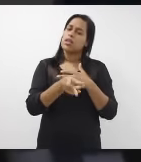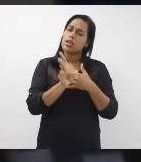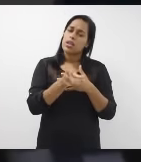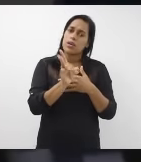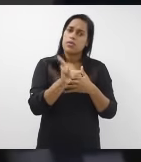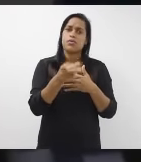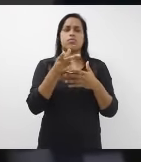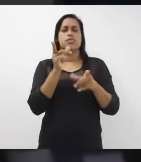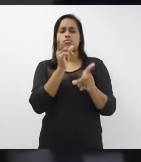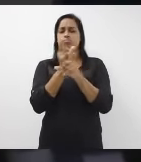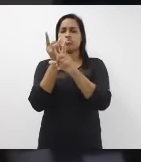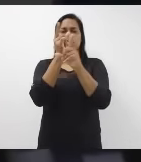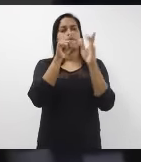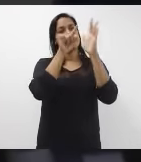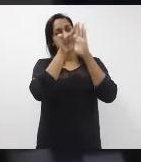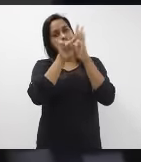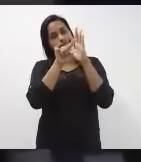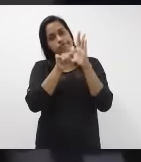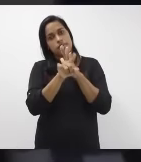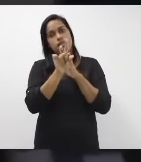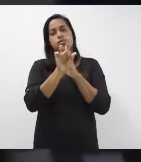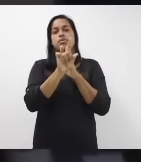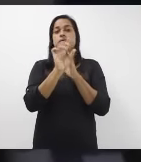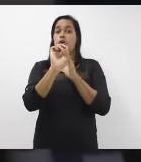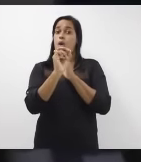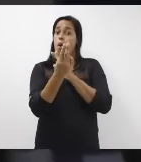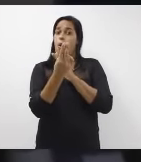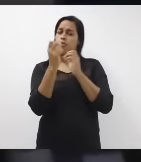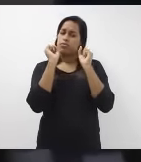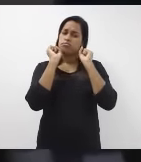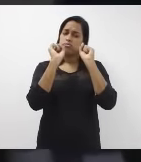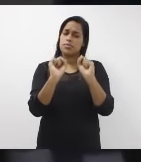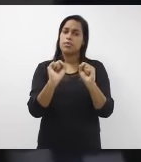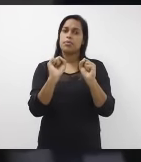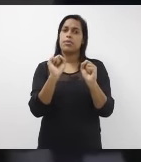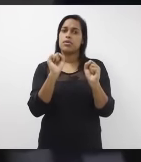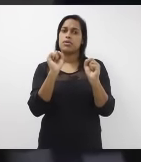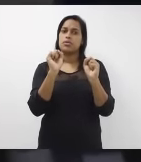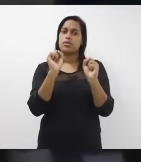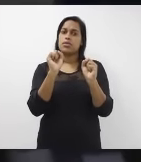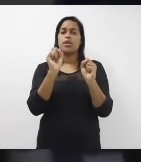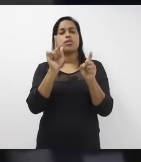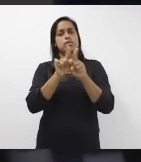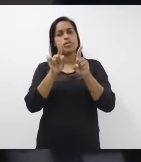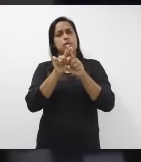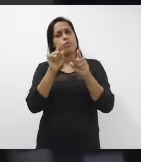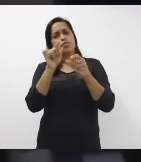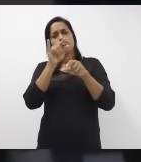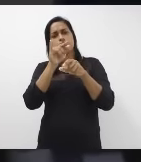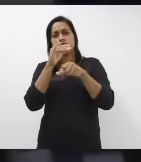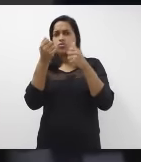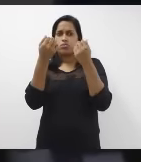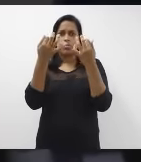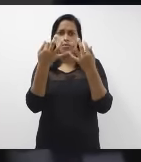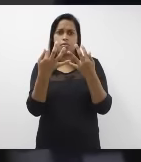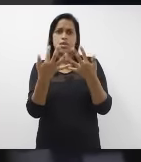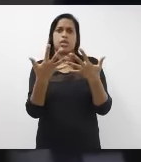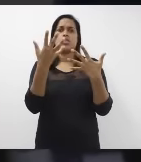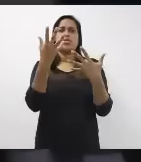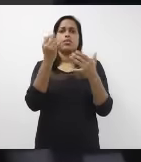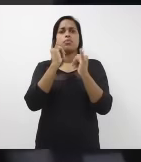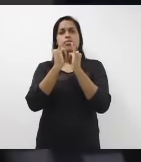que nós podemos nos encontrarmos no chat ou você pode também deixar postagens, deixar os seus comentários no ambiente